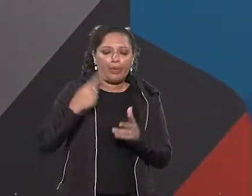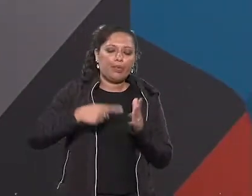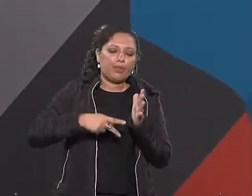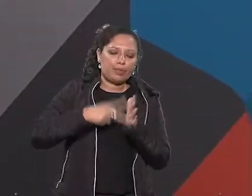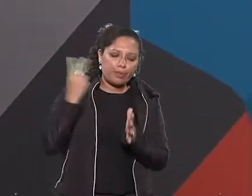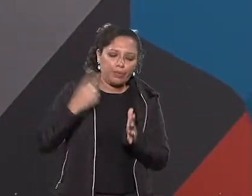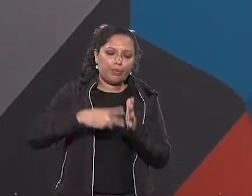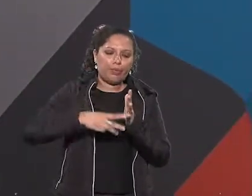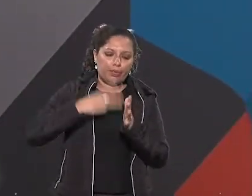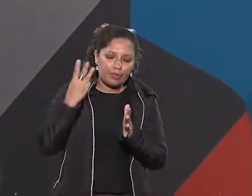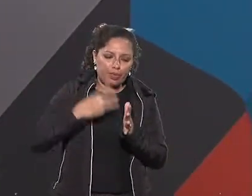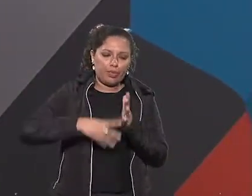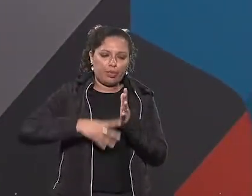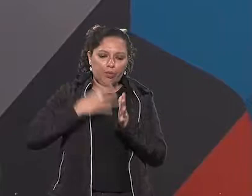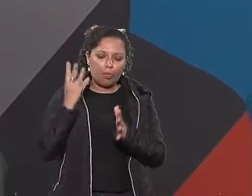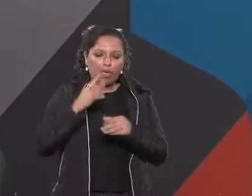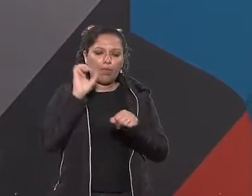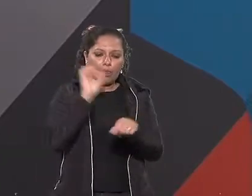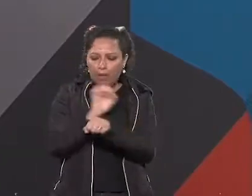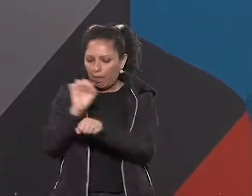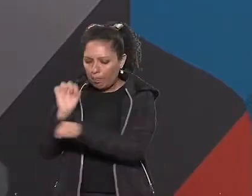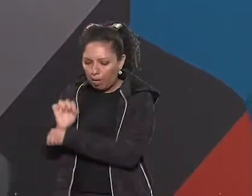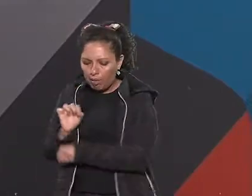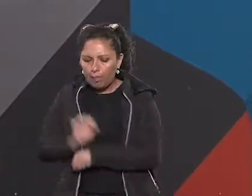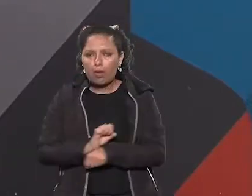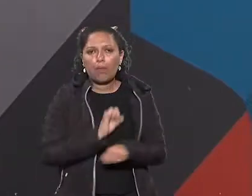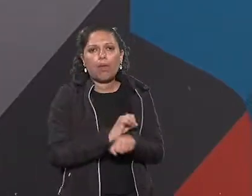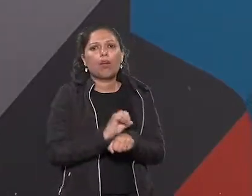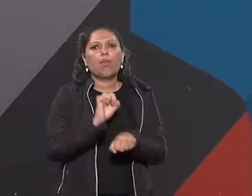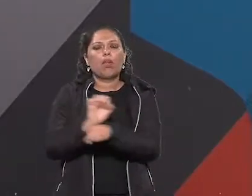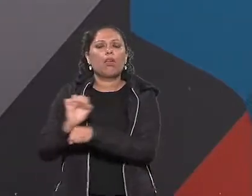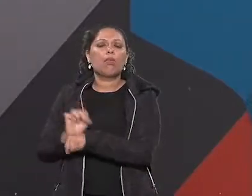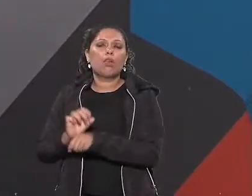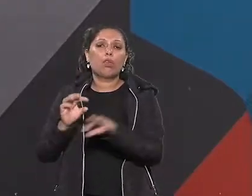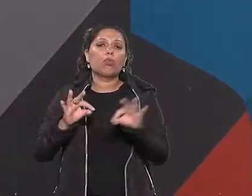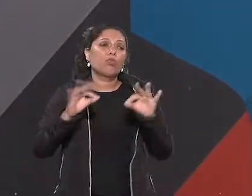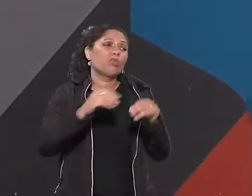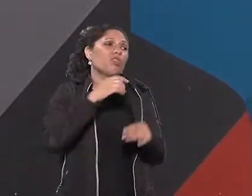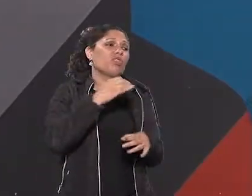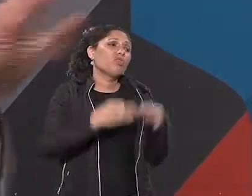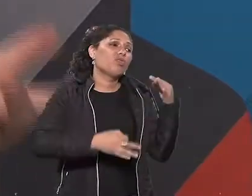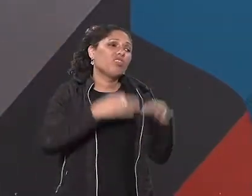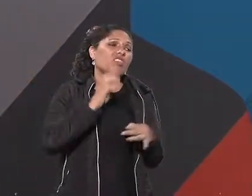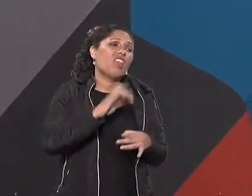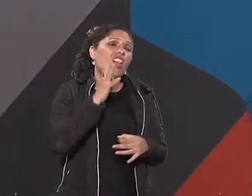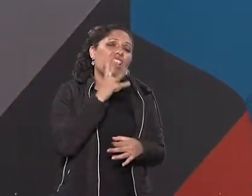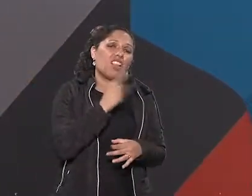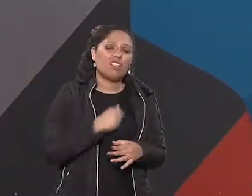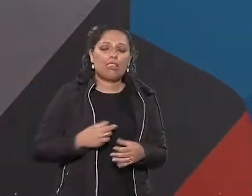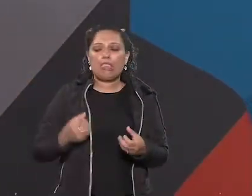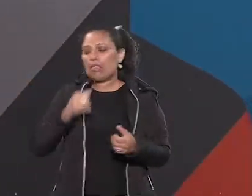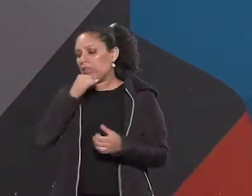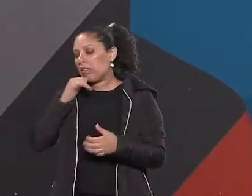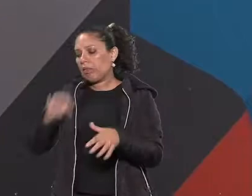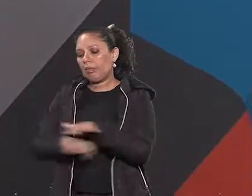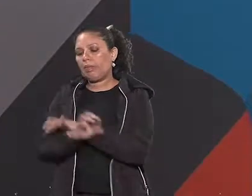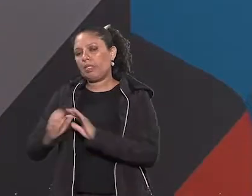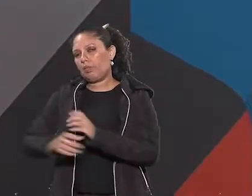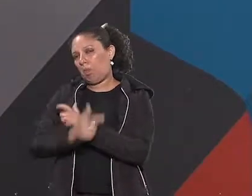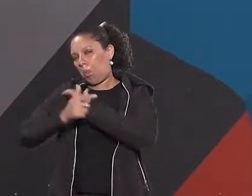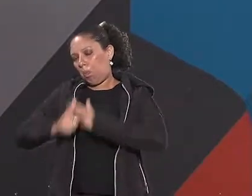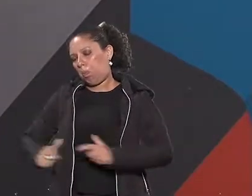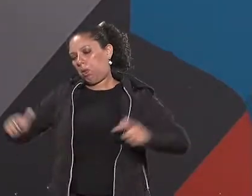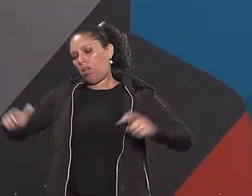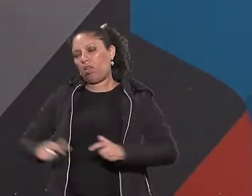instância, terceira instância, quarta instância, embargos dos embargos, etc, etc. Então as grandes empresas, por exemplo,